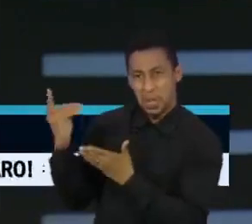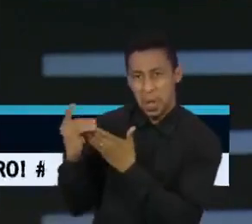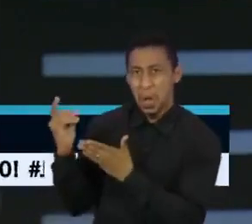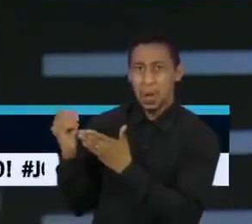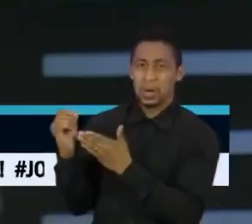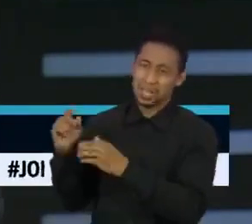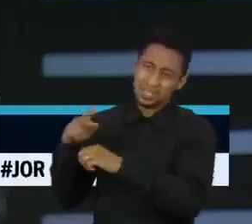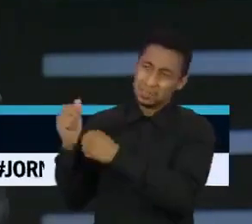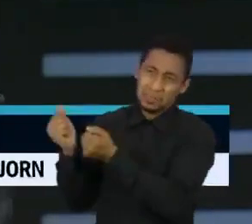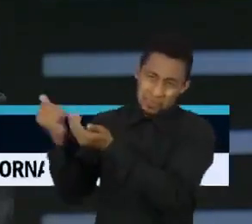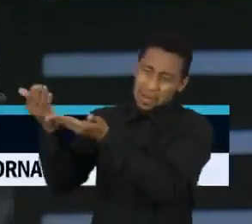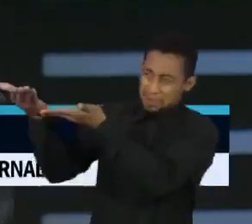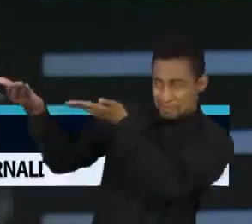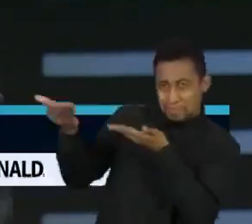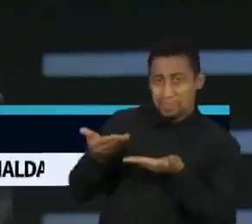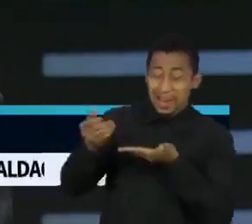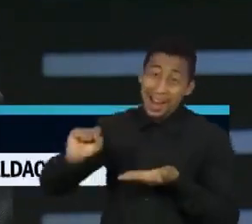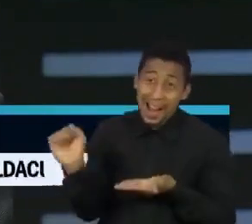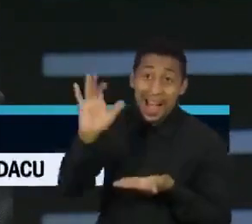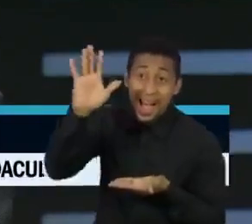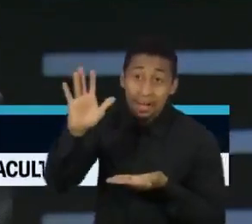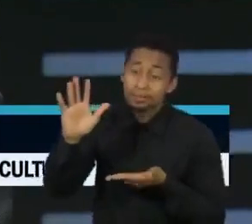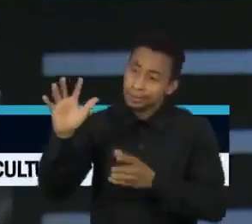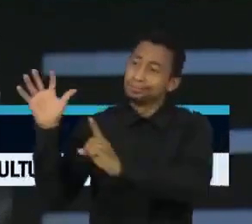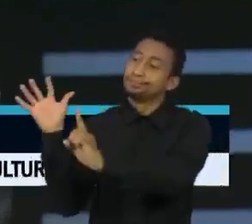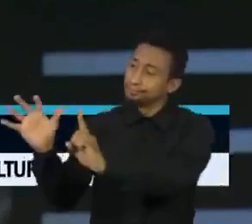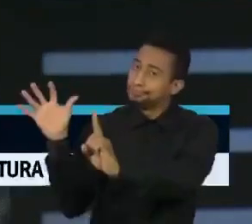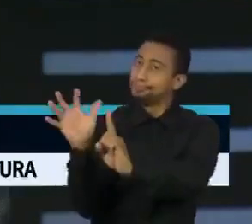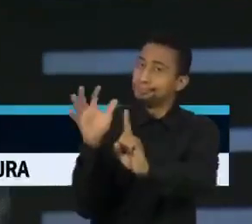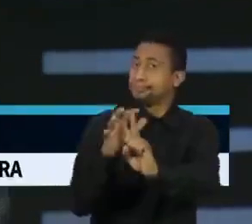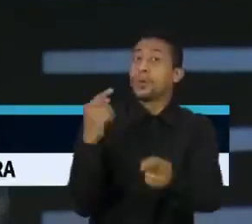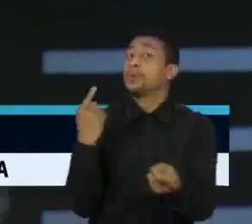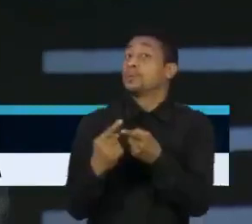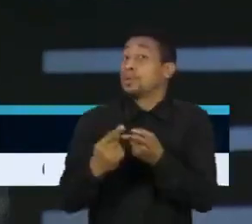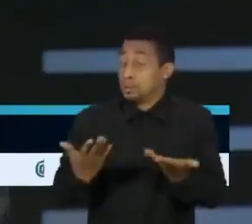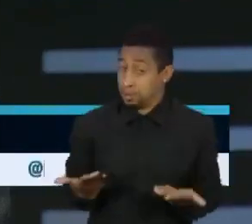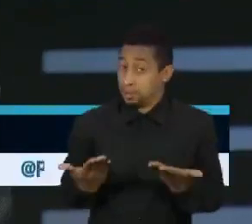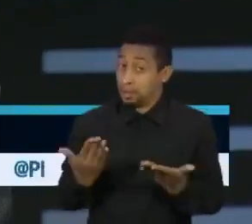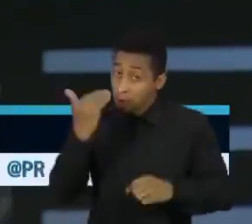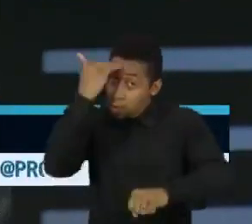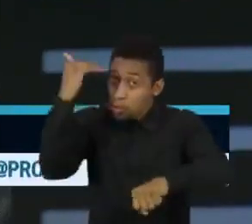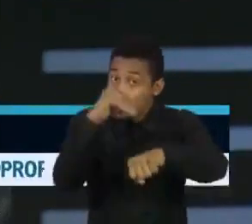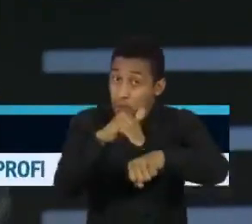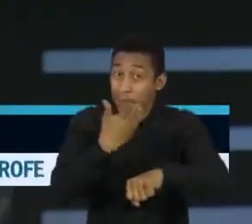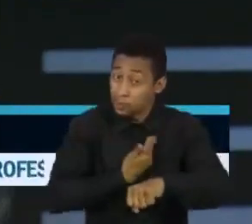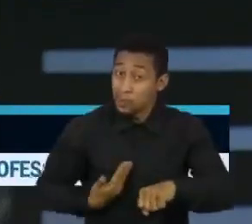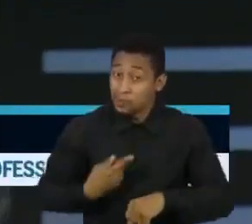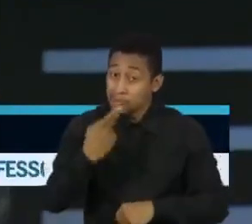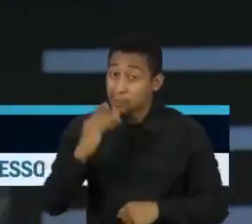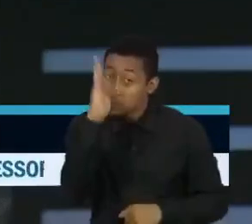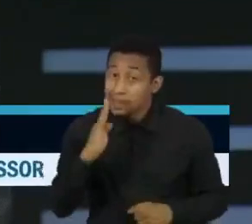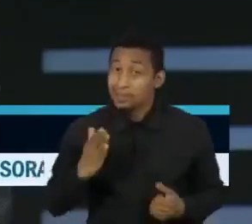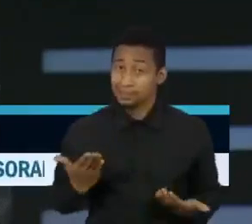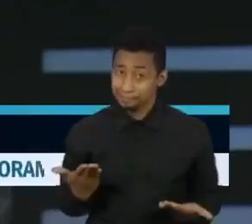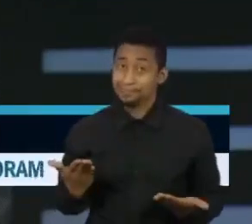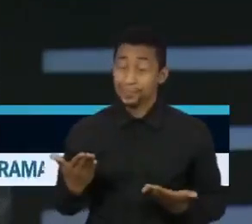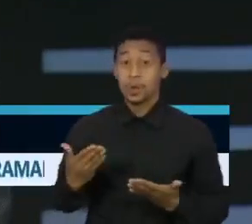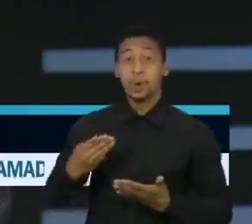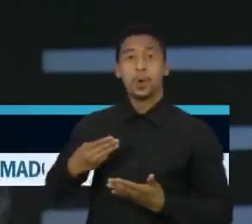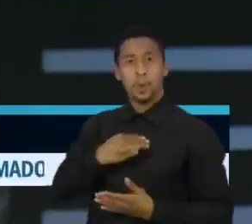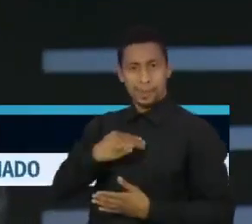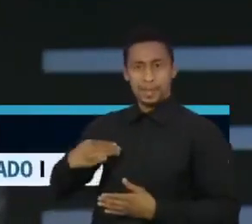está acontecendo é do mundo tem implicações por inépcia do governo sim incapacidade do ministro Ltda